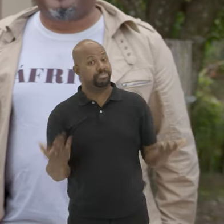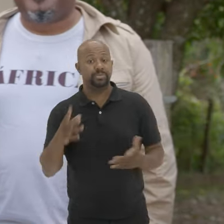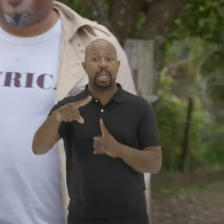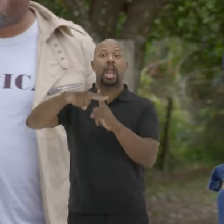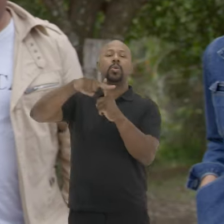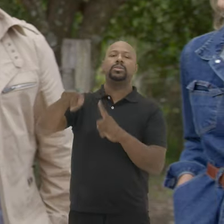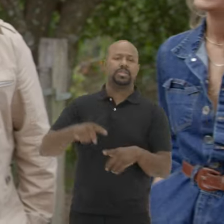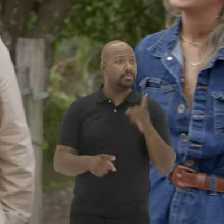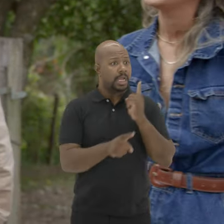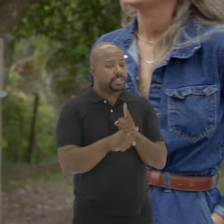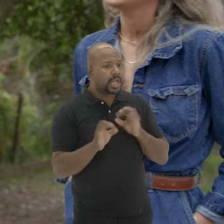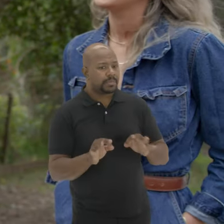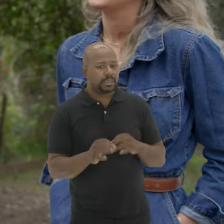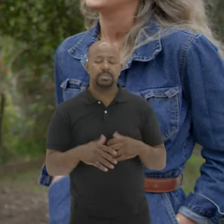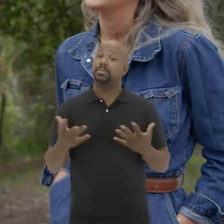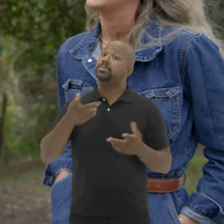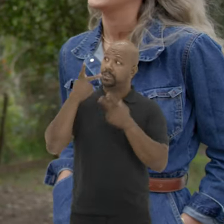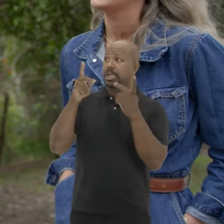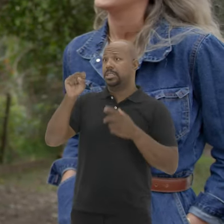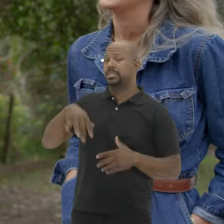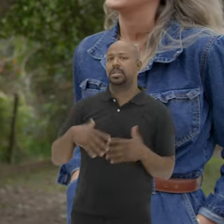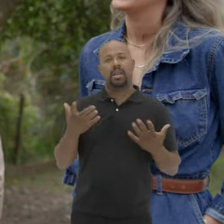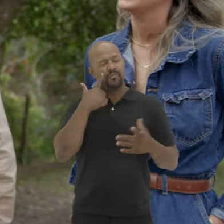diz que a cruz era 13 né